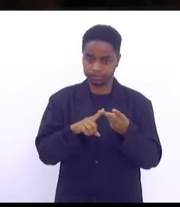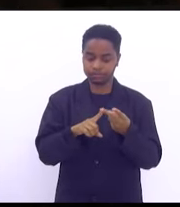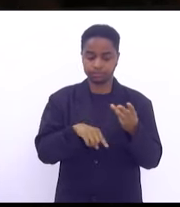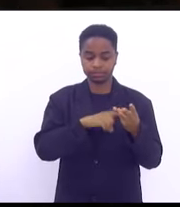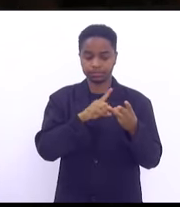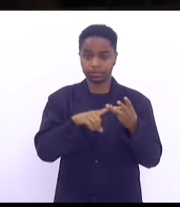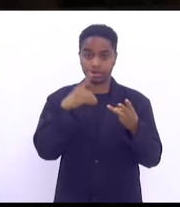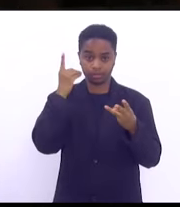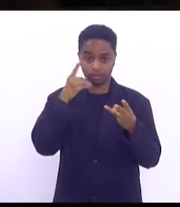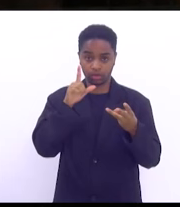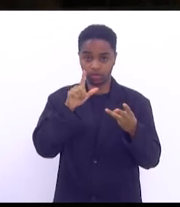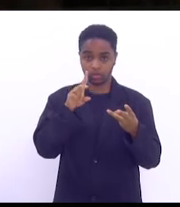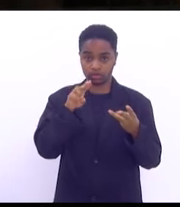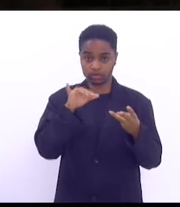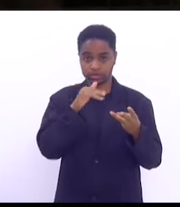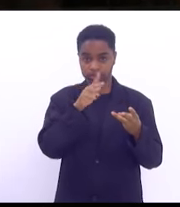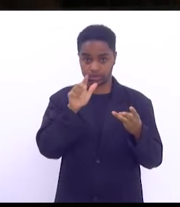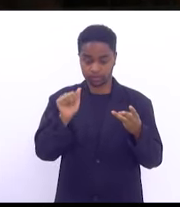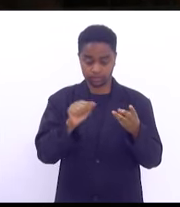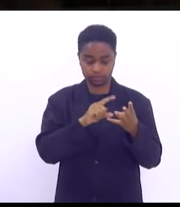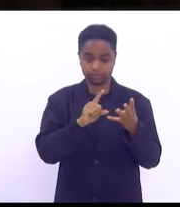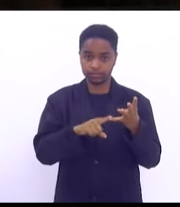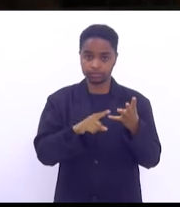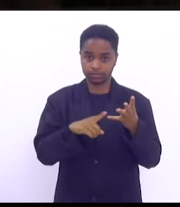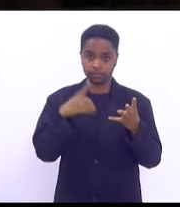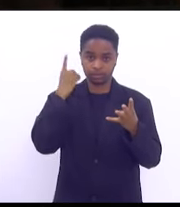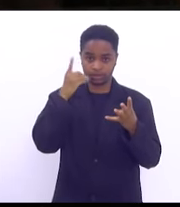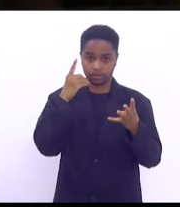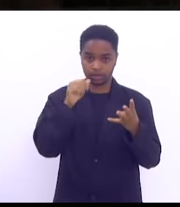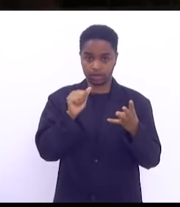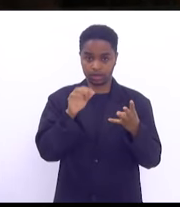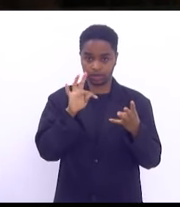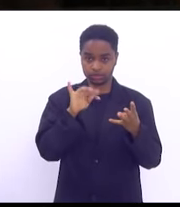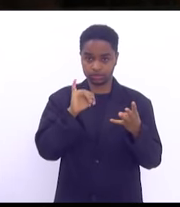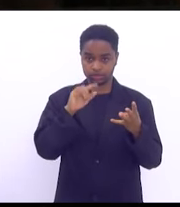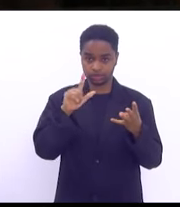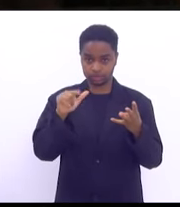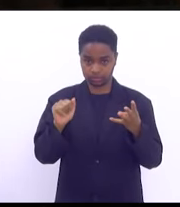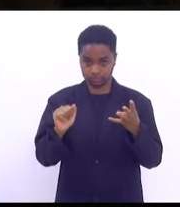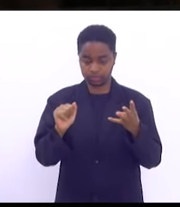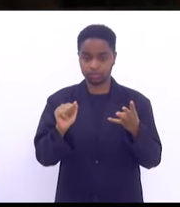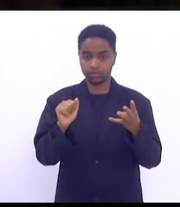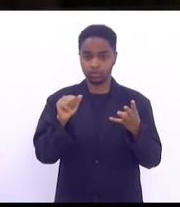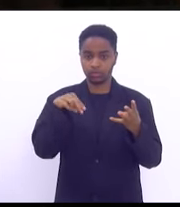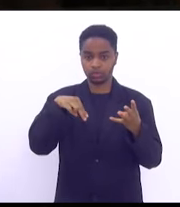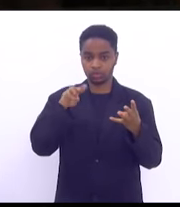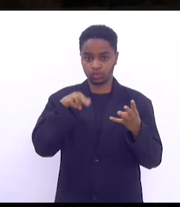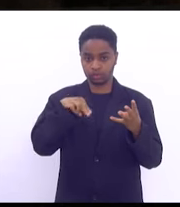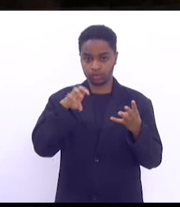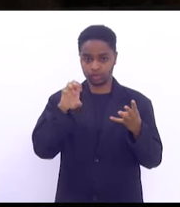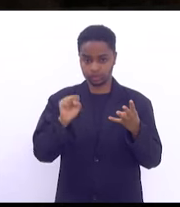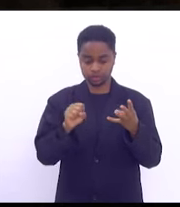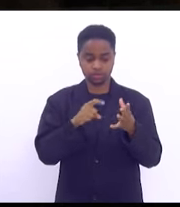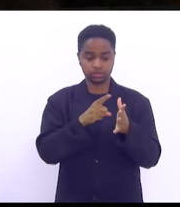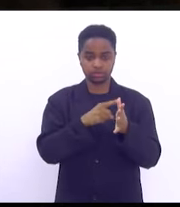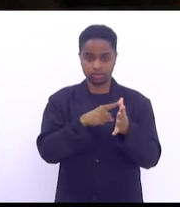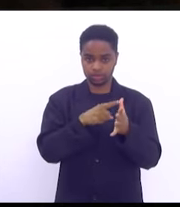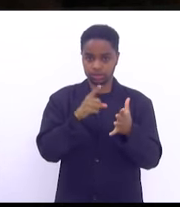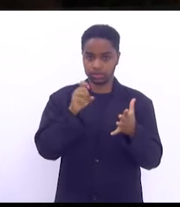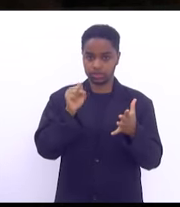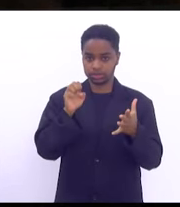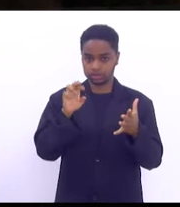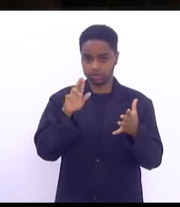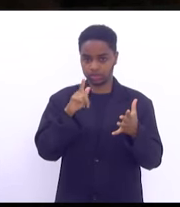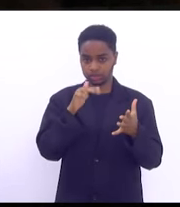deputada Lucinha, o deputado Átila Nunes, deputado doutor Serginho, que acabou